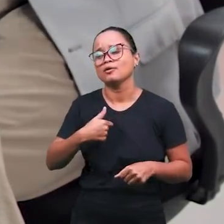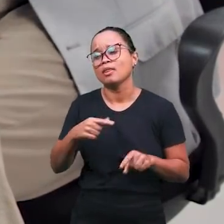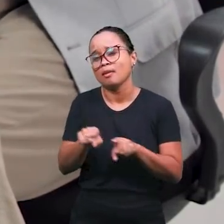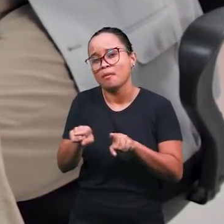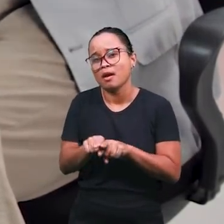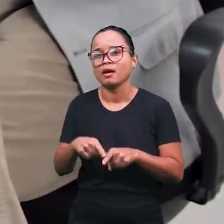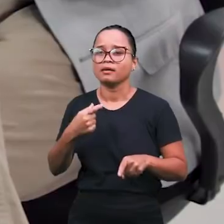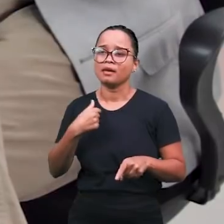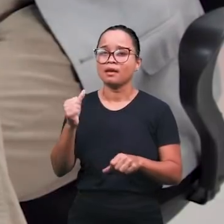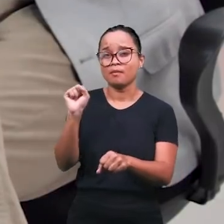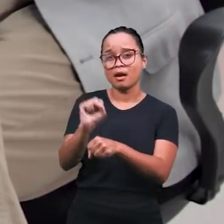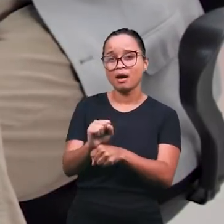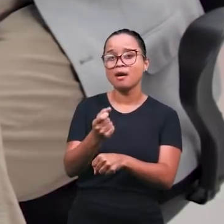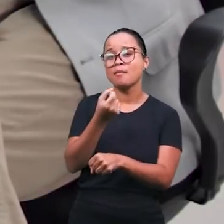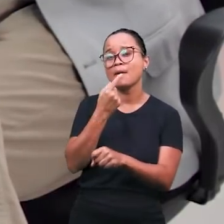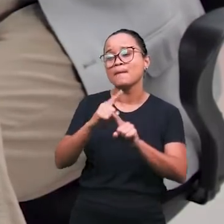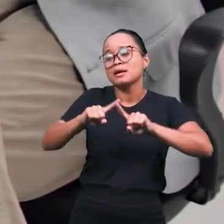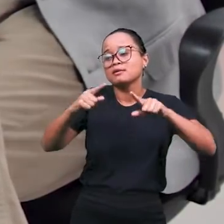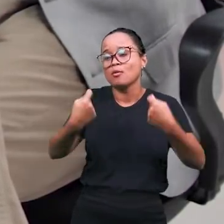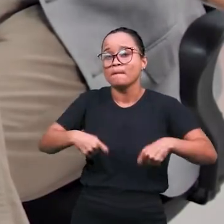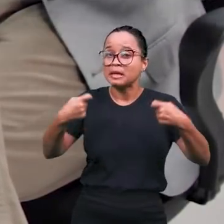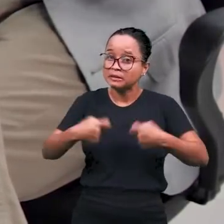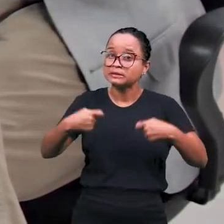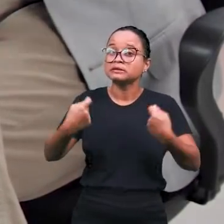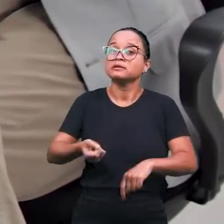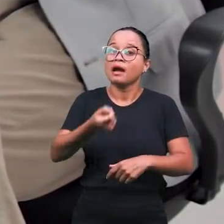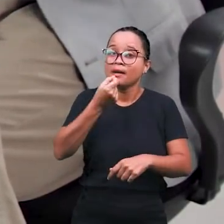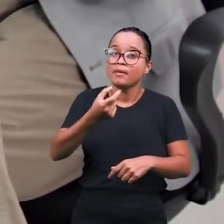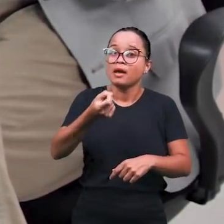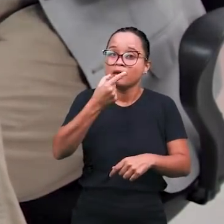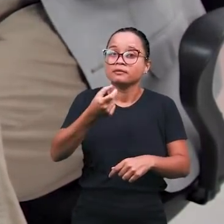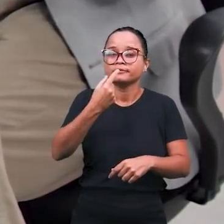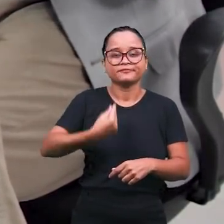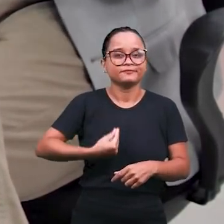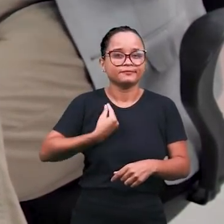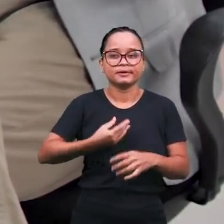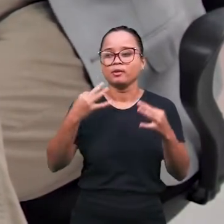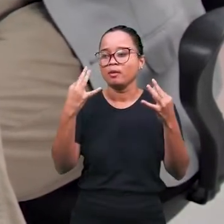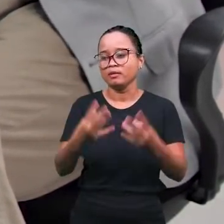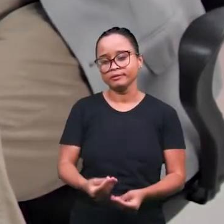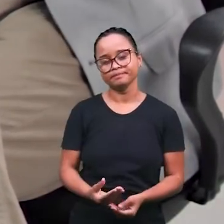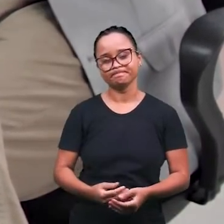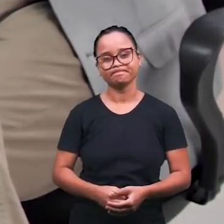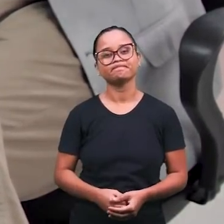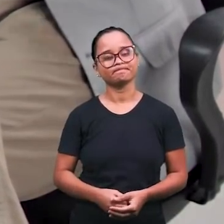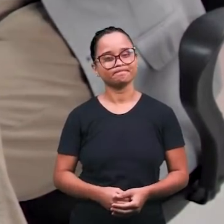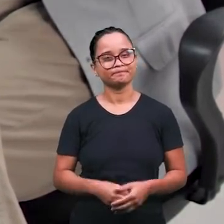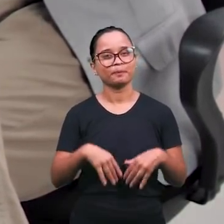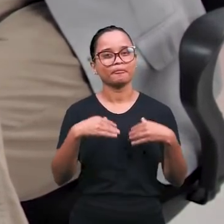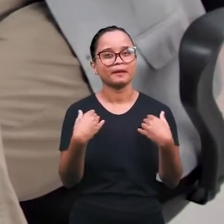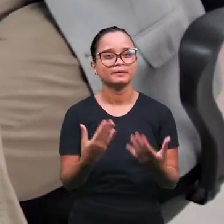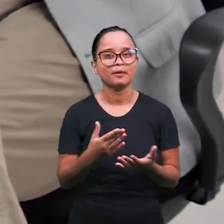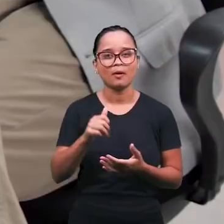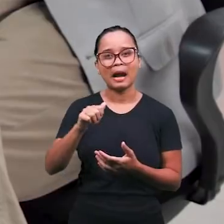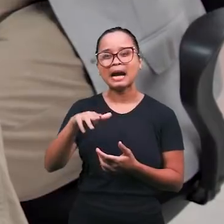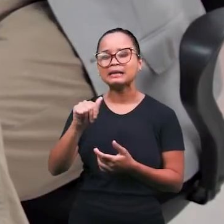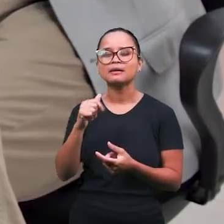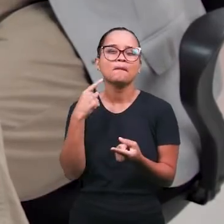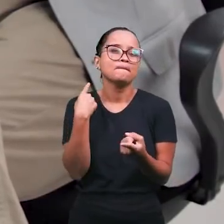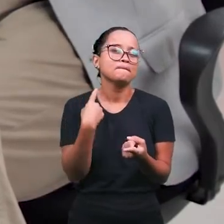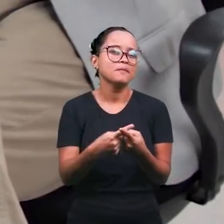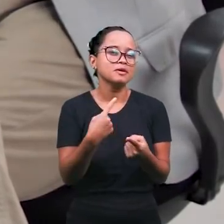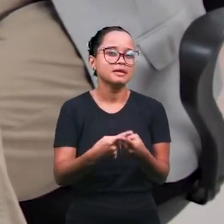irmã, mas eu tenho que tomar o remédio para diabetes todo dia, pro resto da vida, eu não posso parar de tomar remédio. Mana, por que é